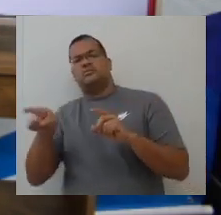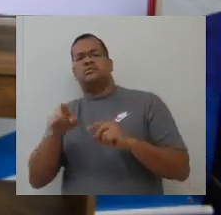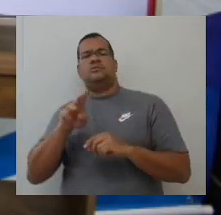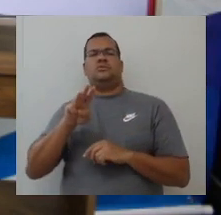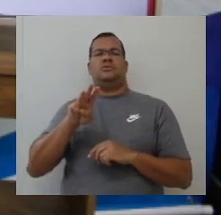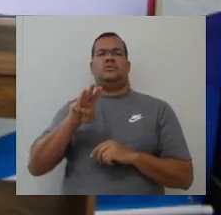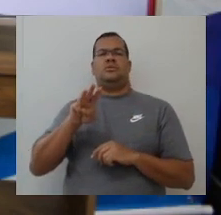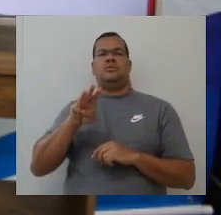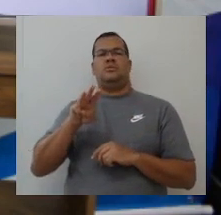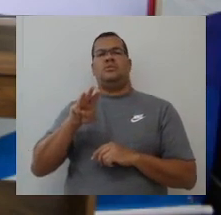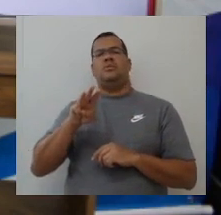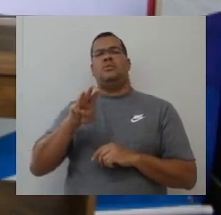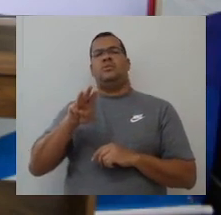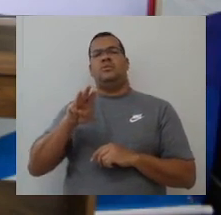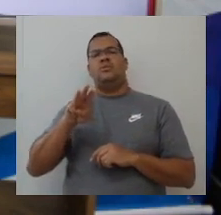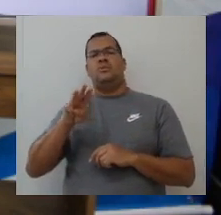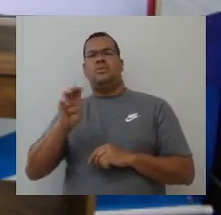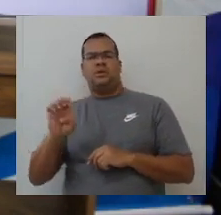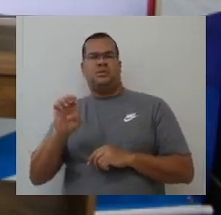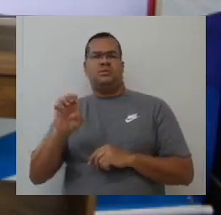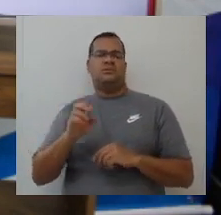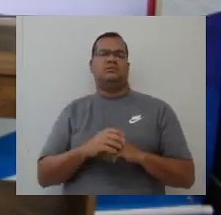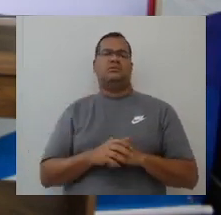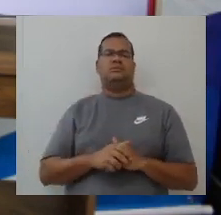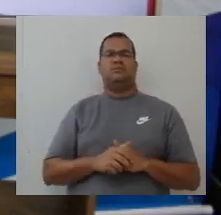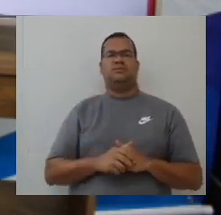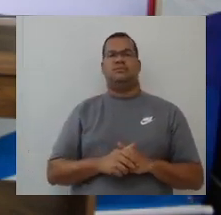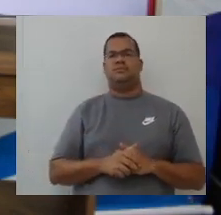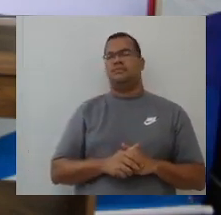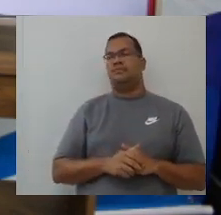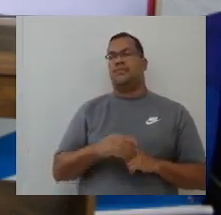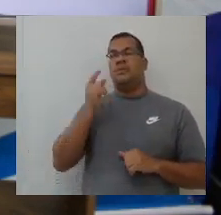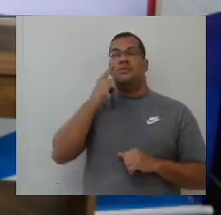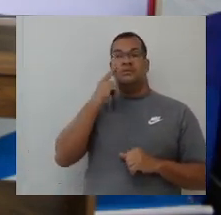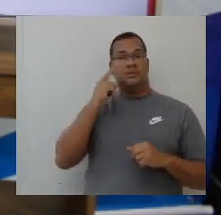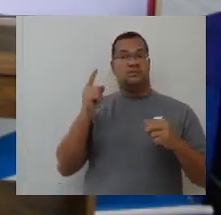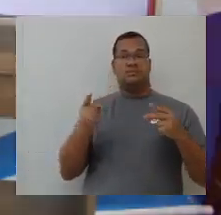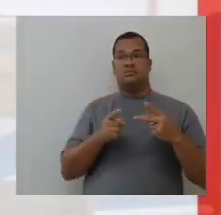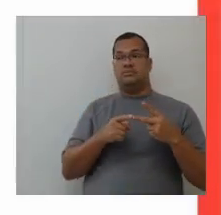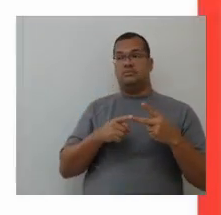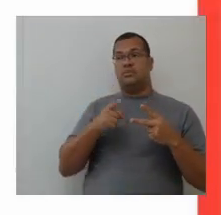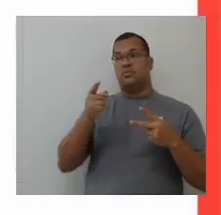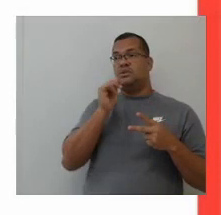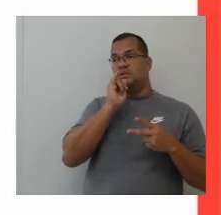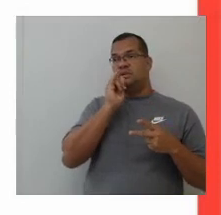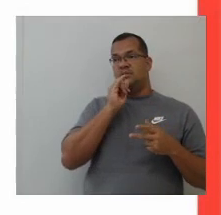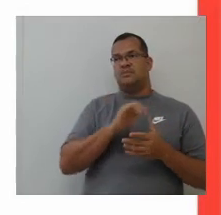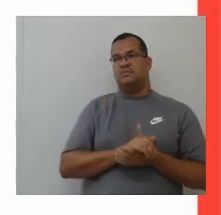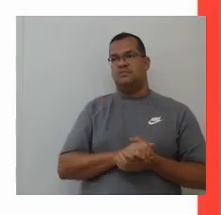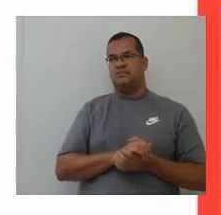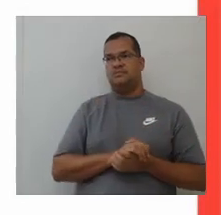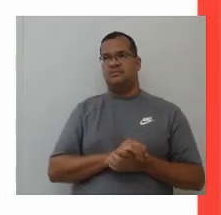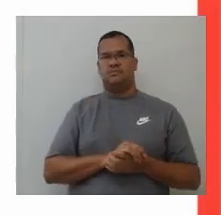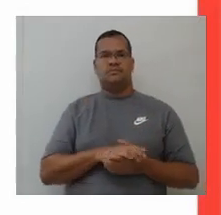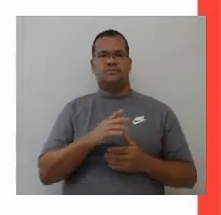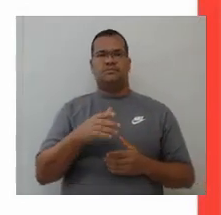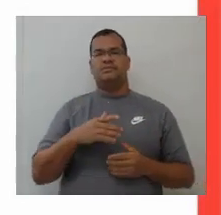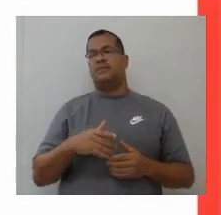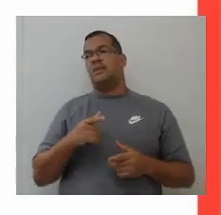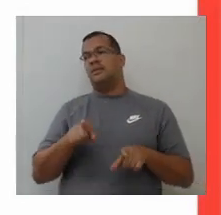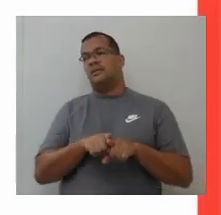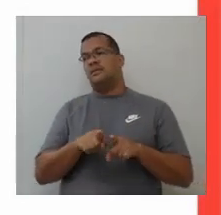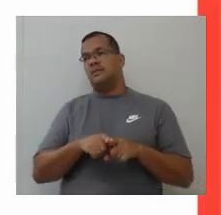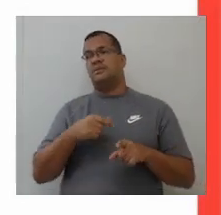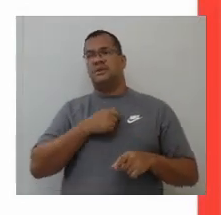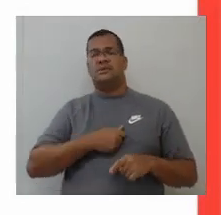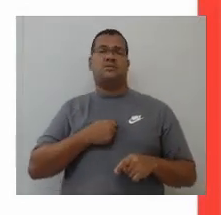we. Beleza? Próximo ponto. Observe, aí eu coloquei um exemplo para vocês. Melhor exemplo, saudades inclusive da